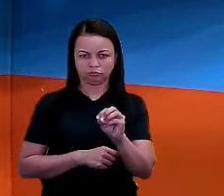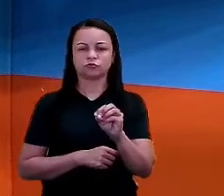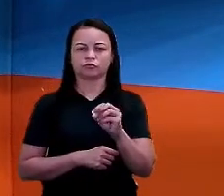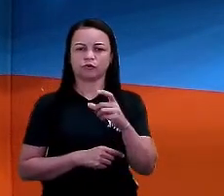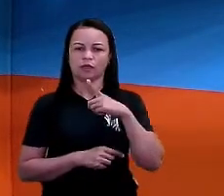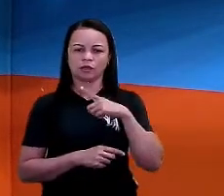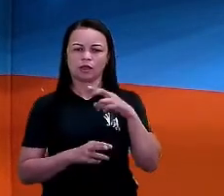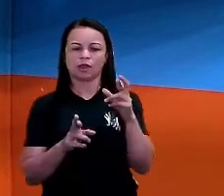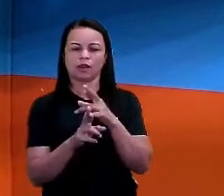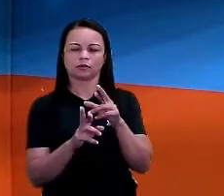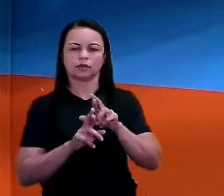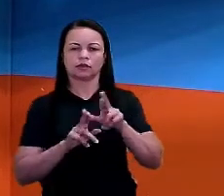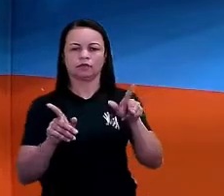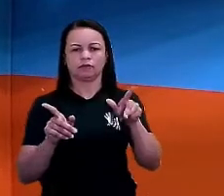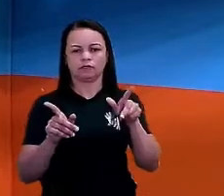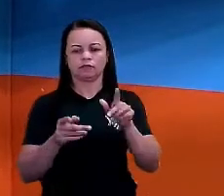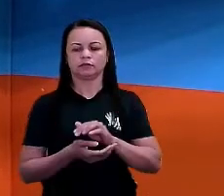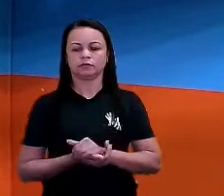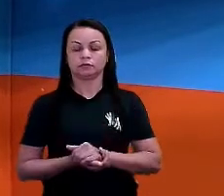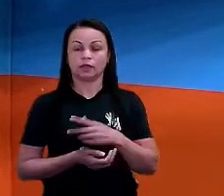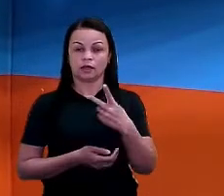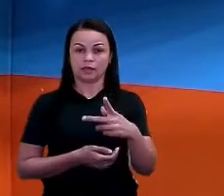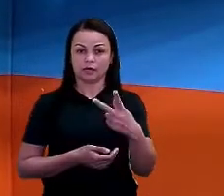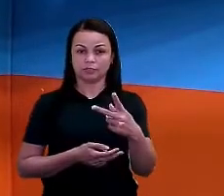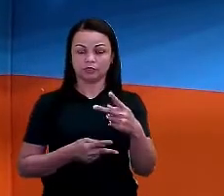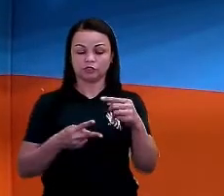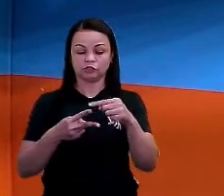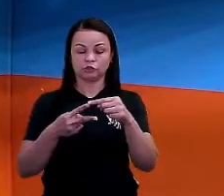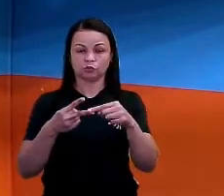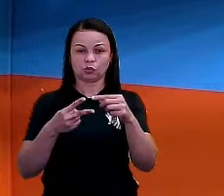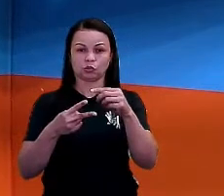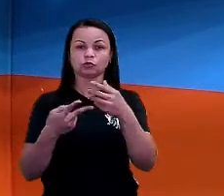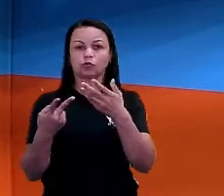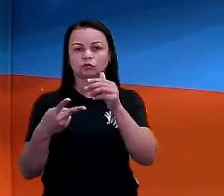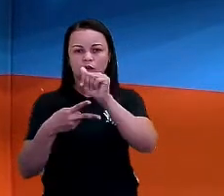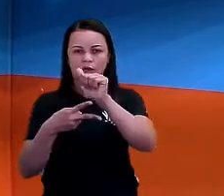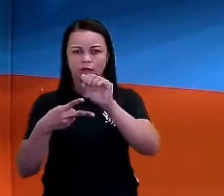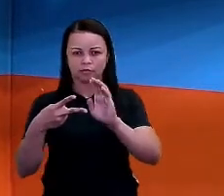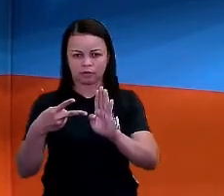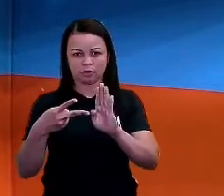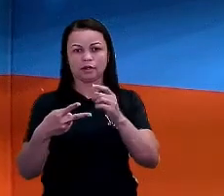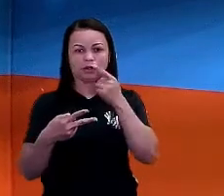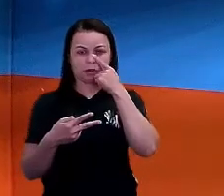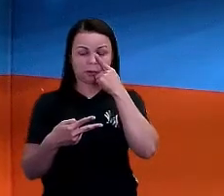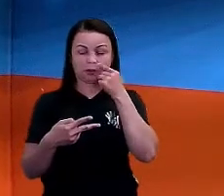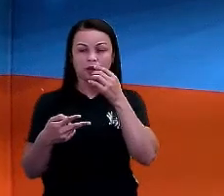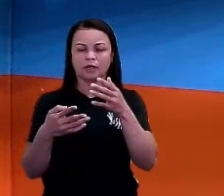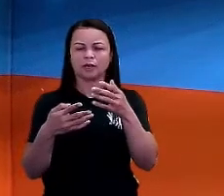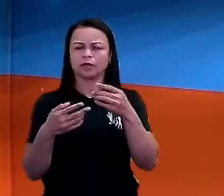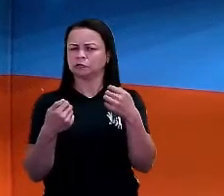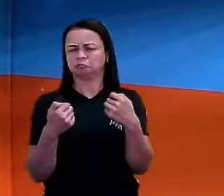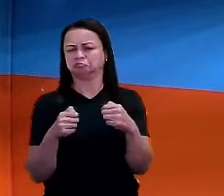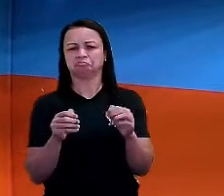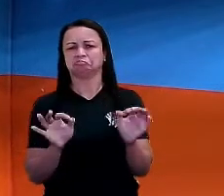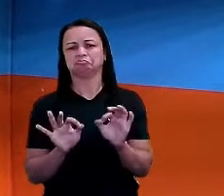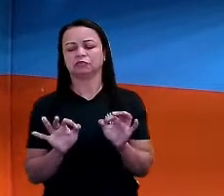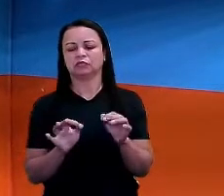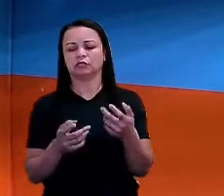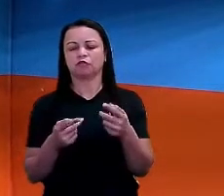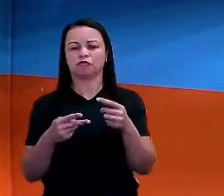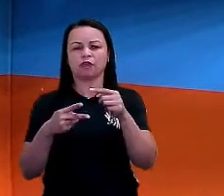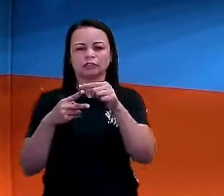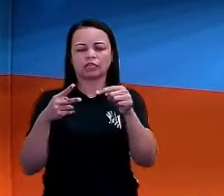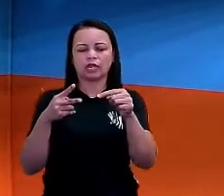Esses dois pontos, né, que estão dentro do polígono, né, necessariamente ele não vai estar com o